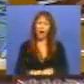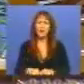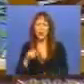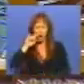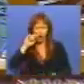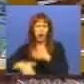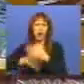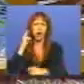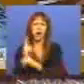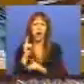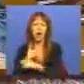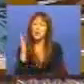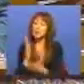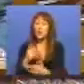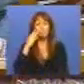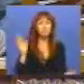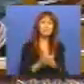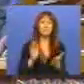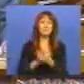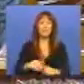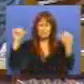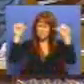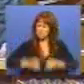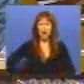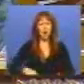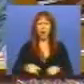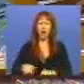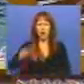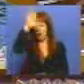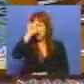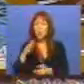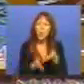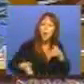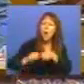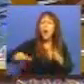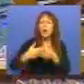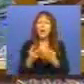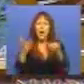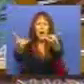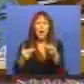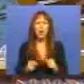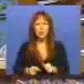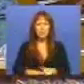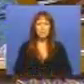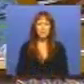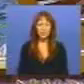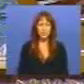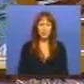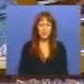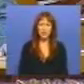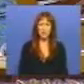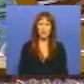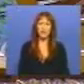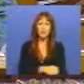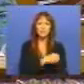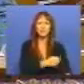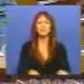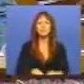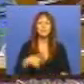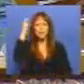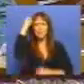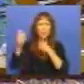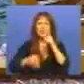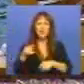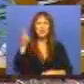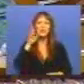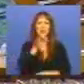manutenção apenas demonstrará a má fé do Governo na orientação orçamental. Mas não se pense,